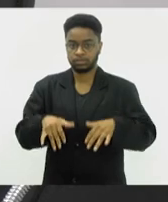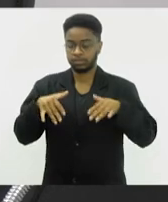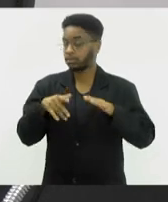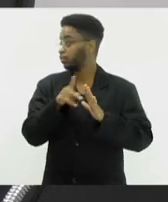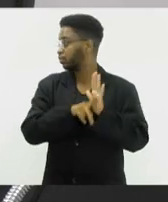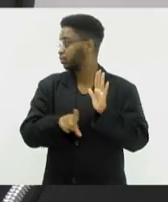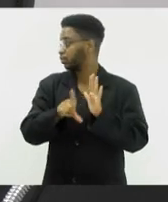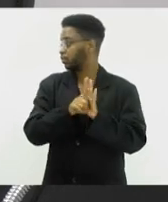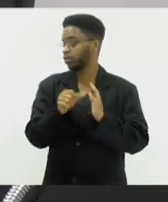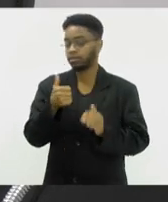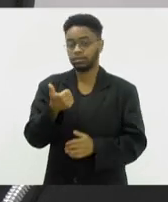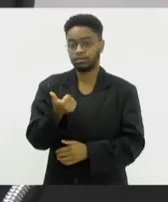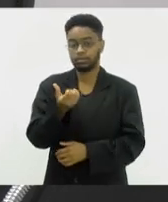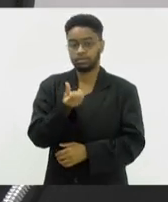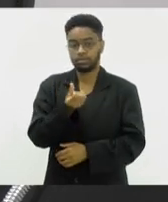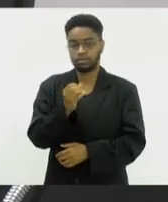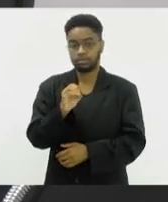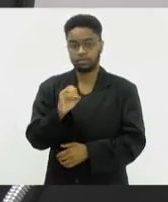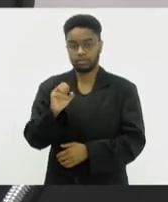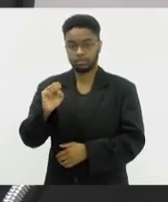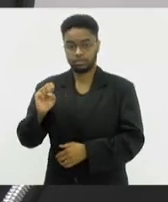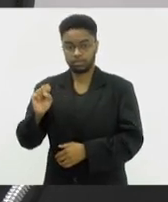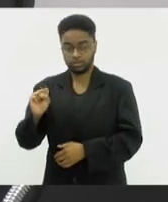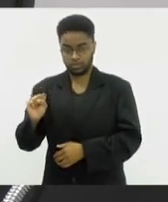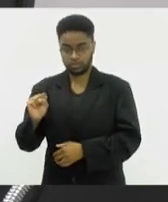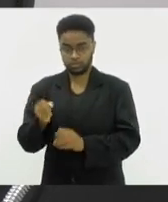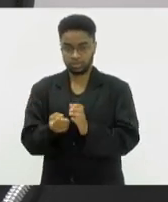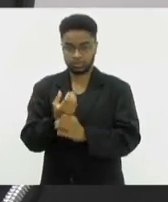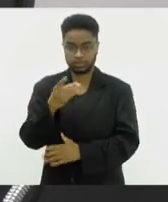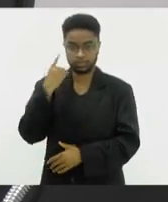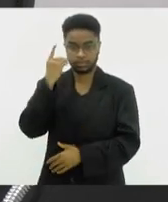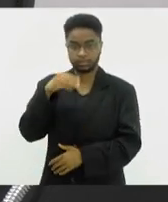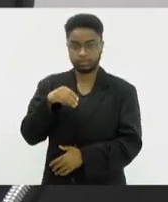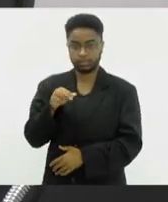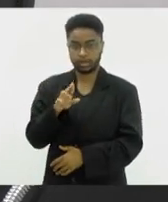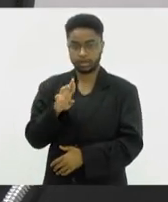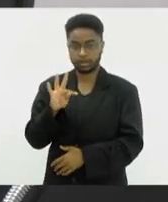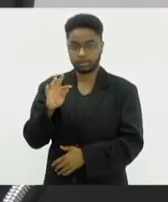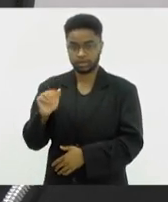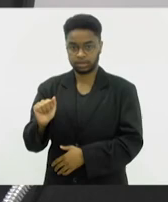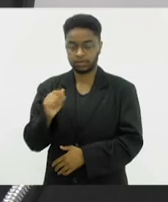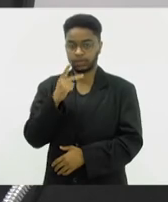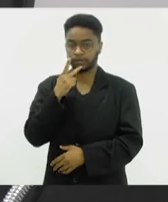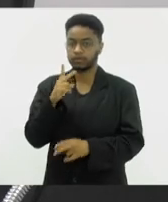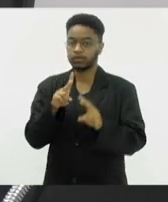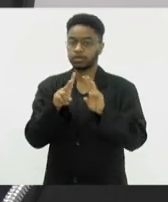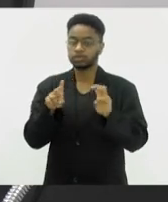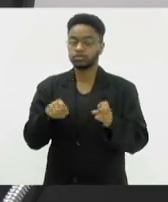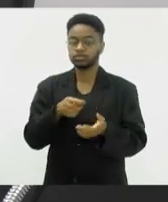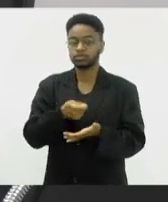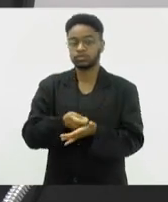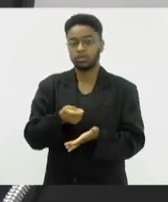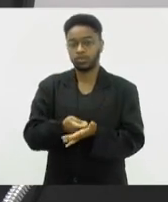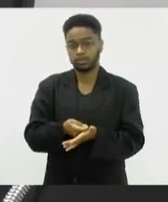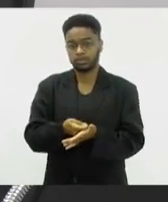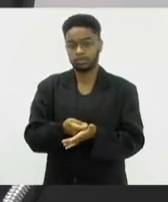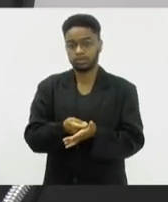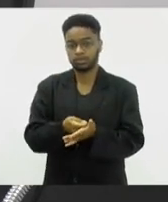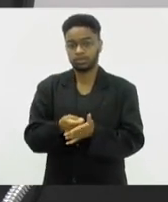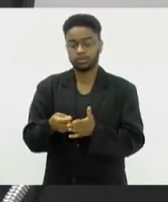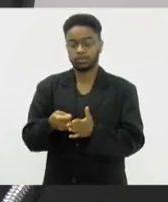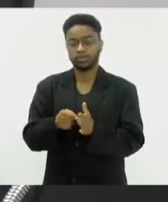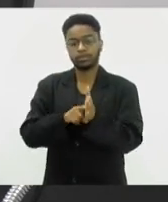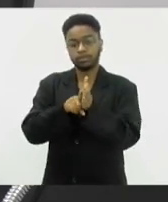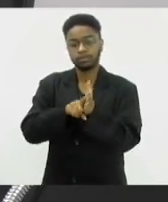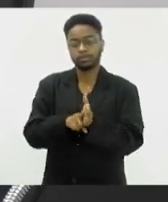lei 1608, de autoria da deputada Marta Rocha, que dispõe sobre a obrigatoriedade de marcação de